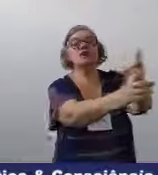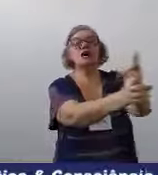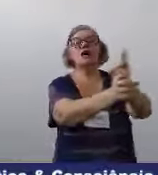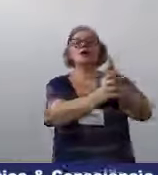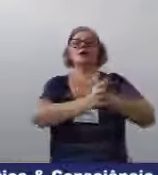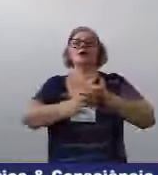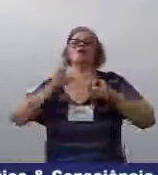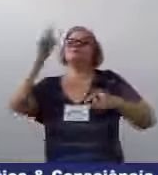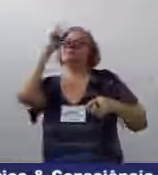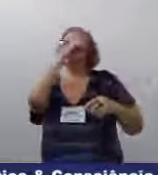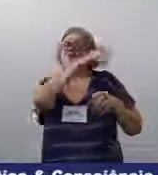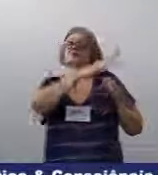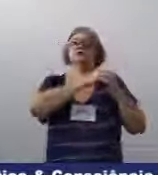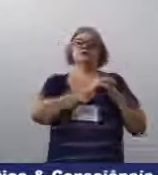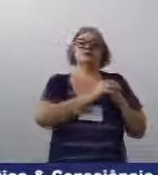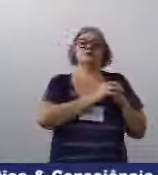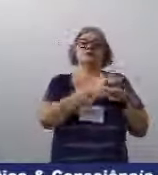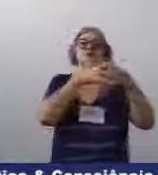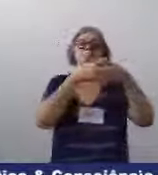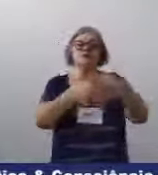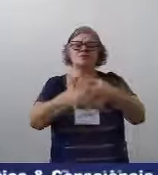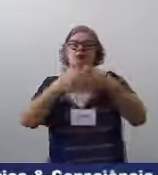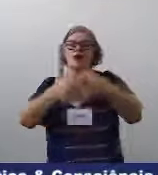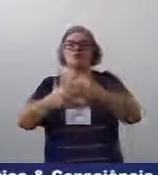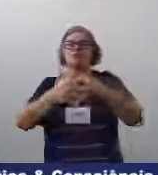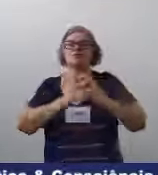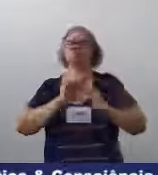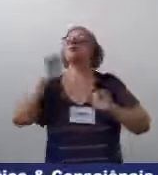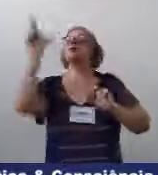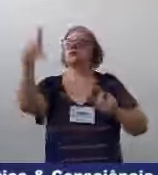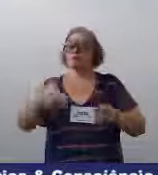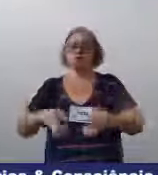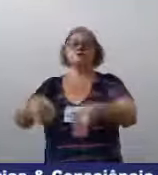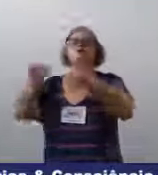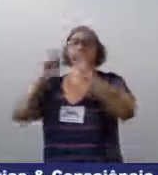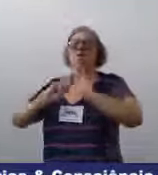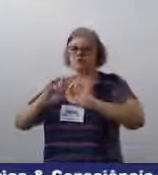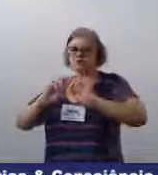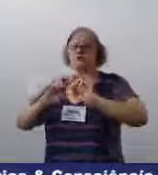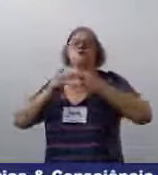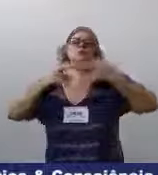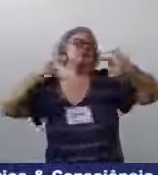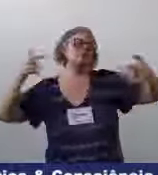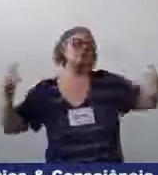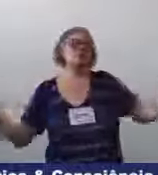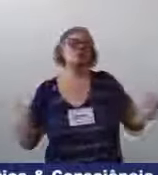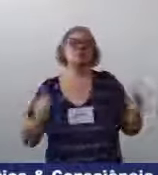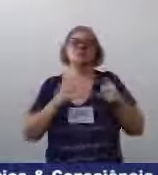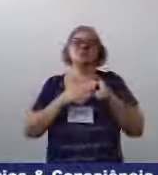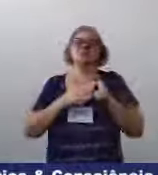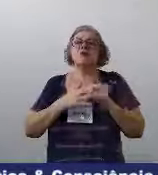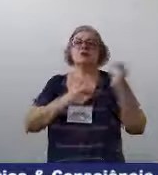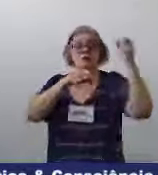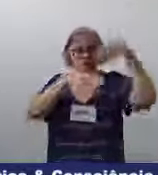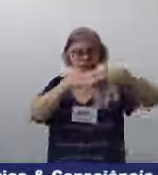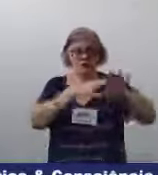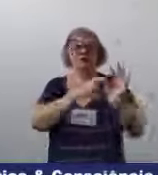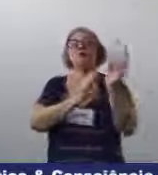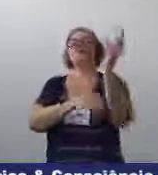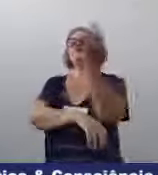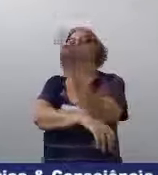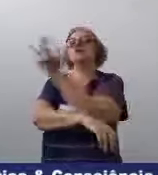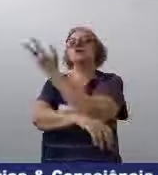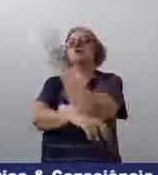si mesmo poderia estar simplesmente perdido. E a partir daí nós fomos descobrindo algumas coisas mais fantásticas dentro da